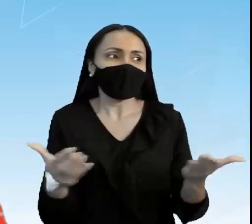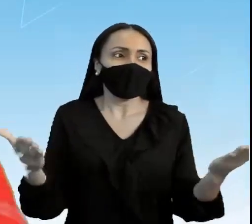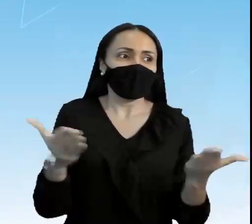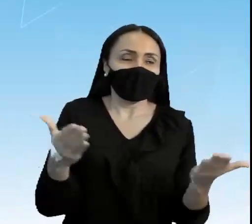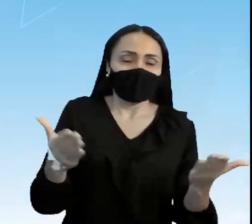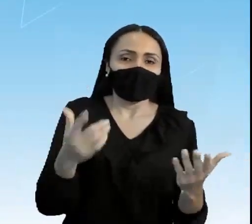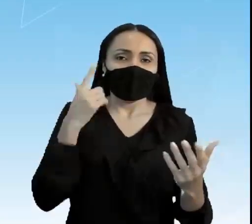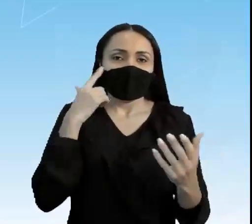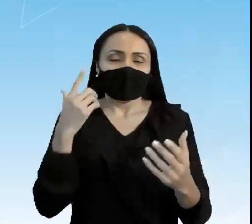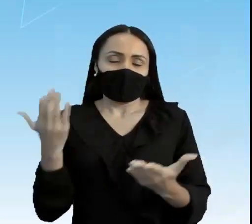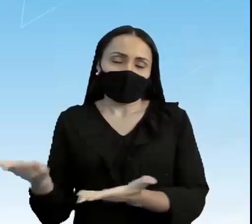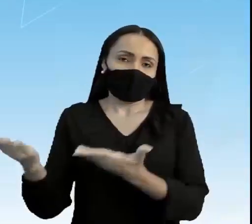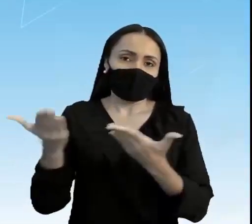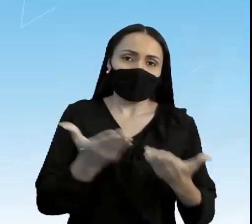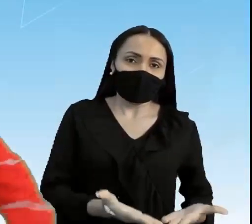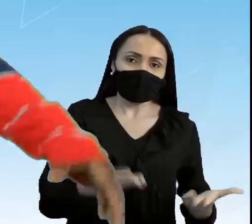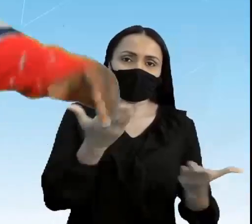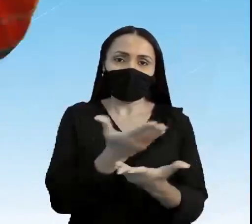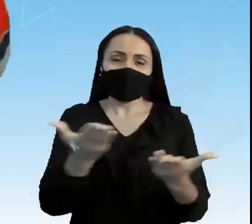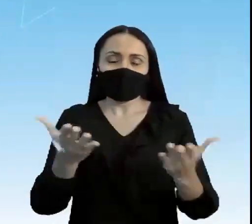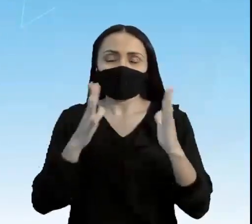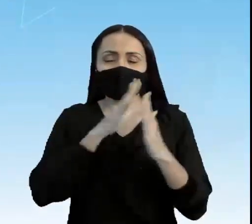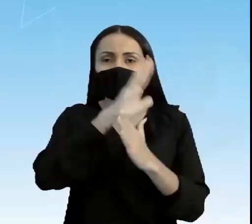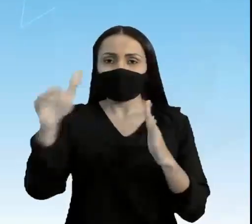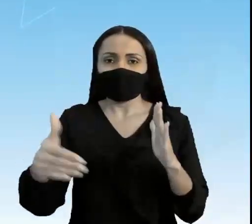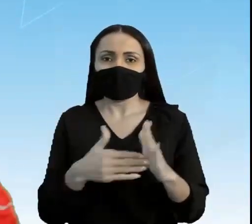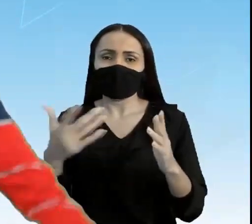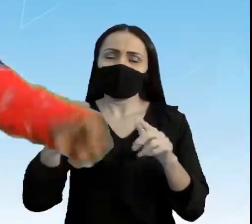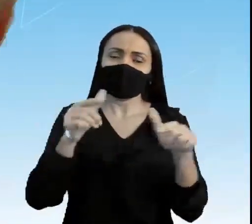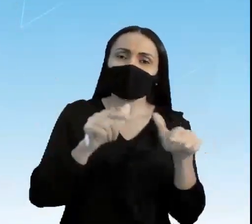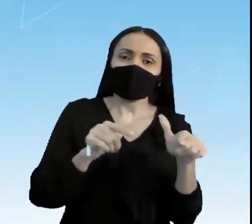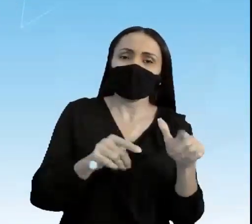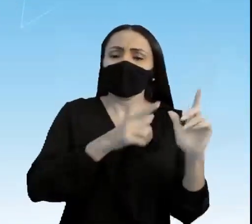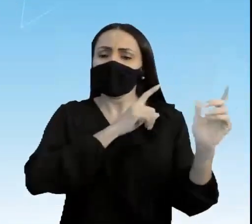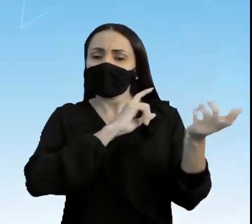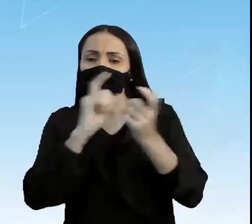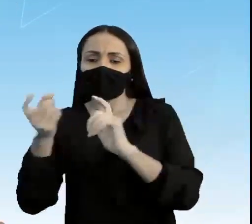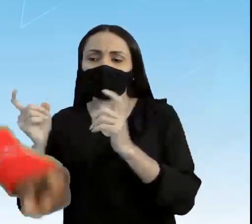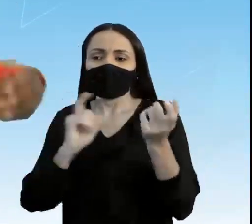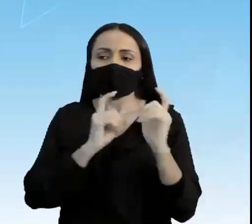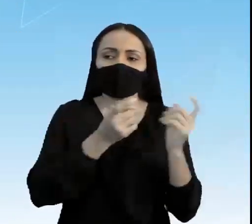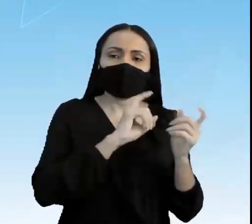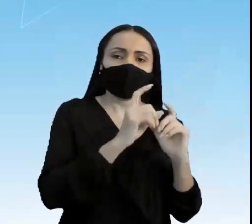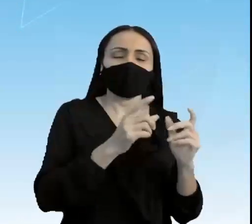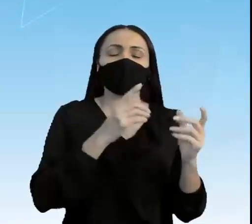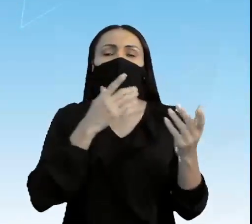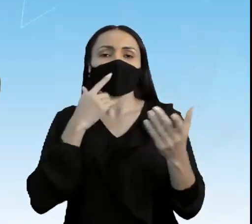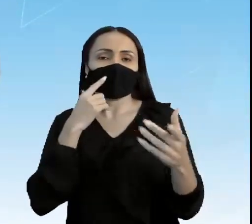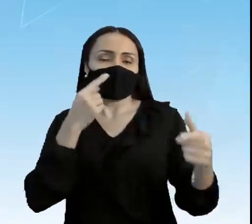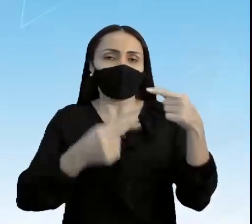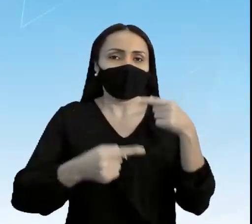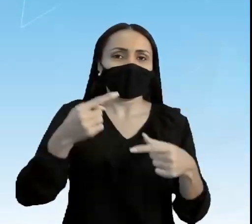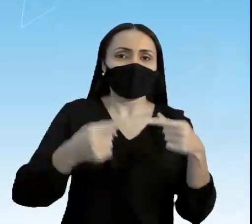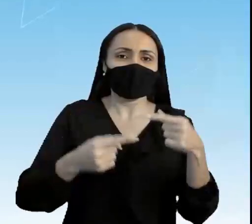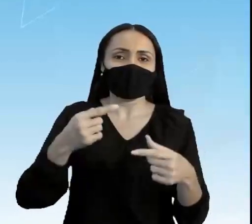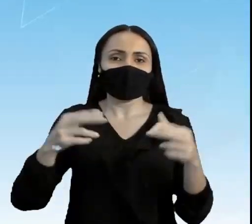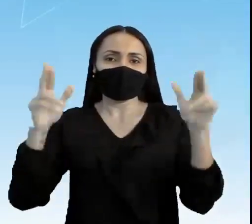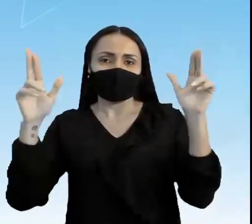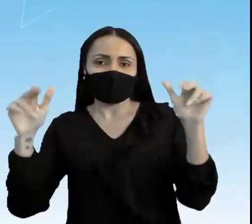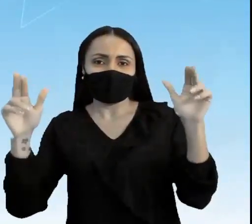eu vos convido a trabalharmos, a discutirmos, a debatermos um